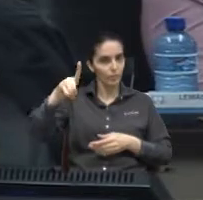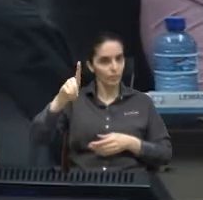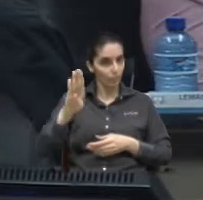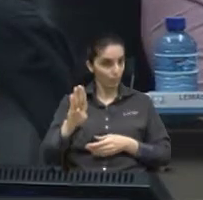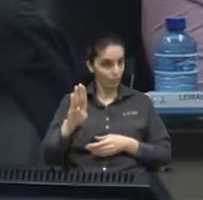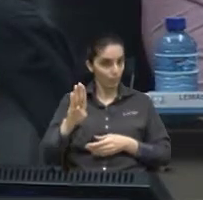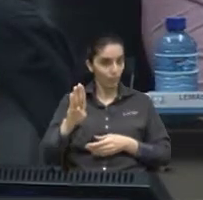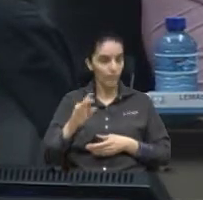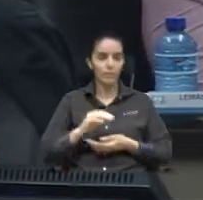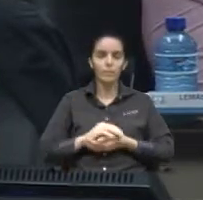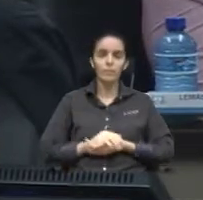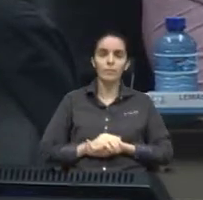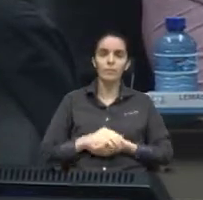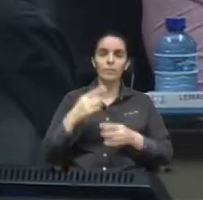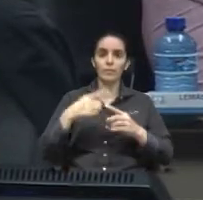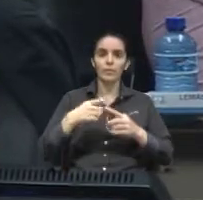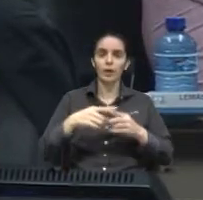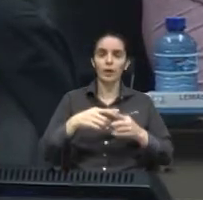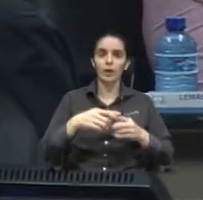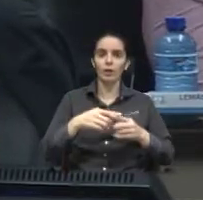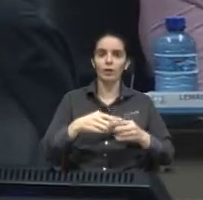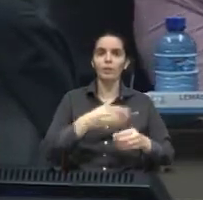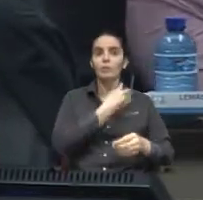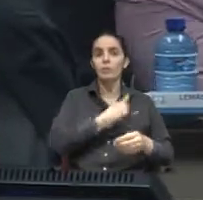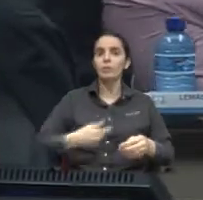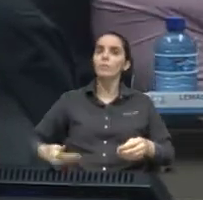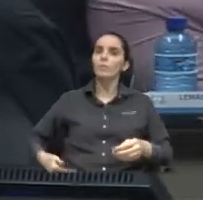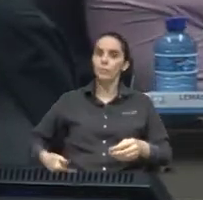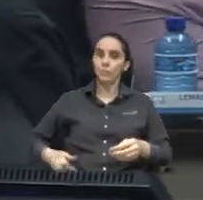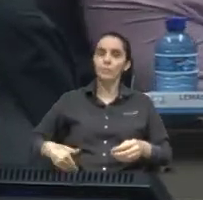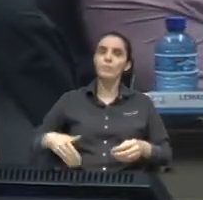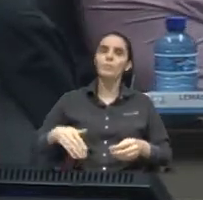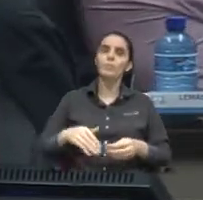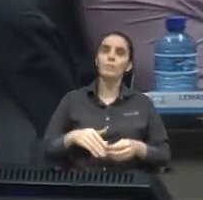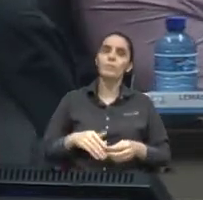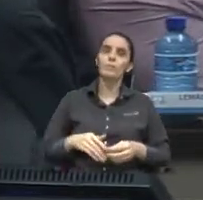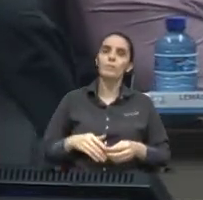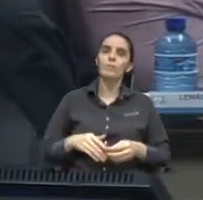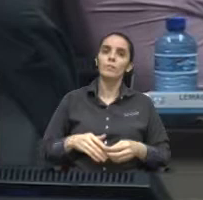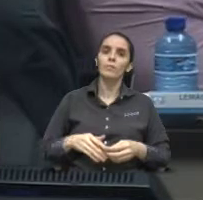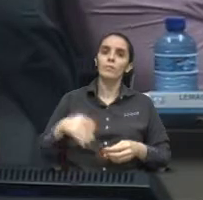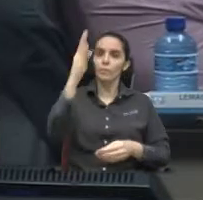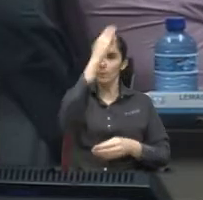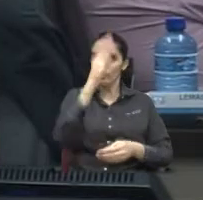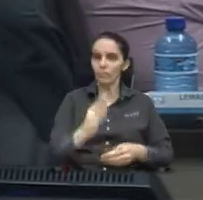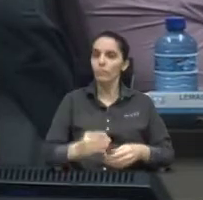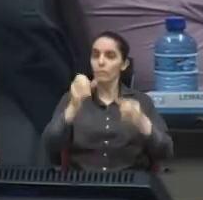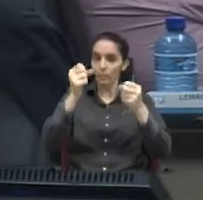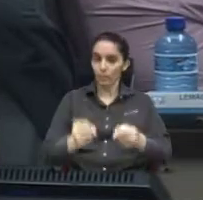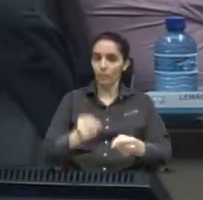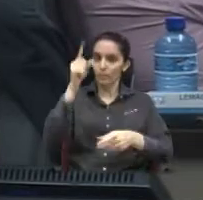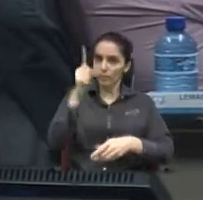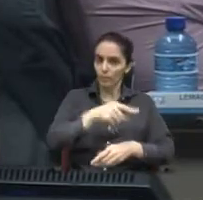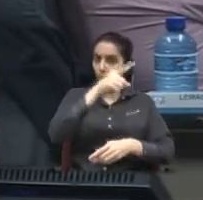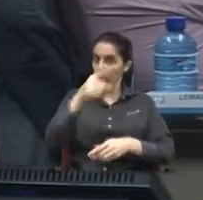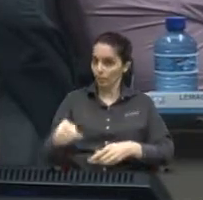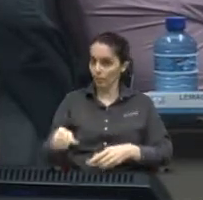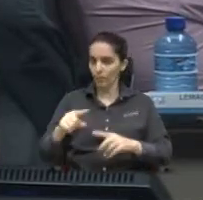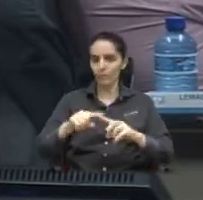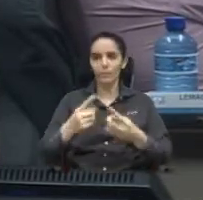ato discricionário, o presidente da República pode revogá-lo. Se isso acontecer diante de um contexto